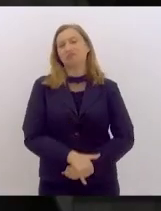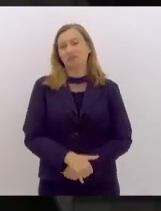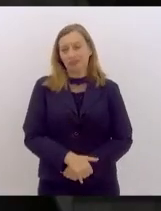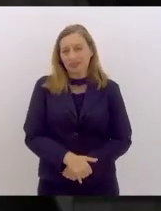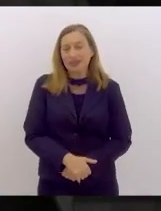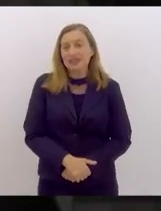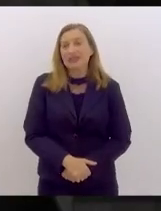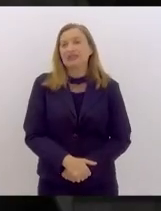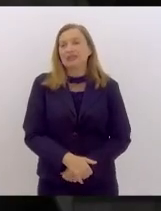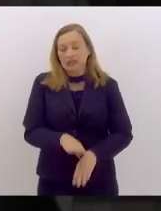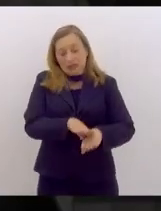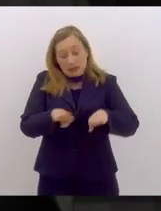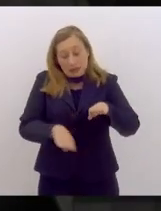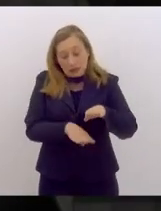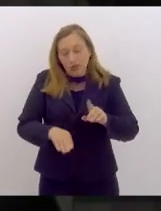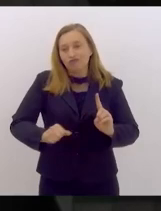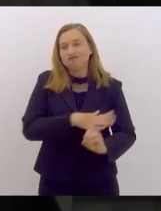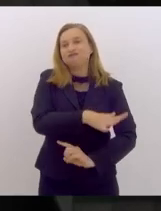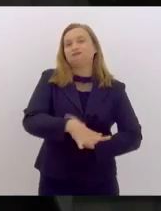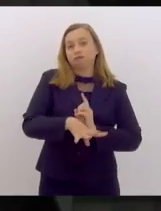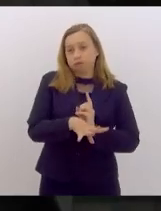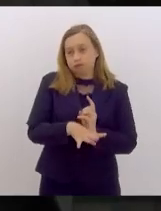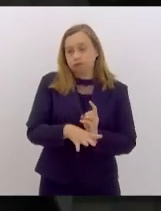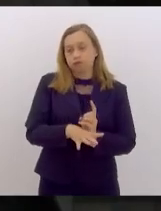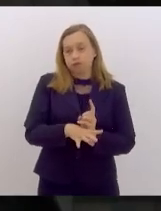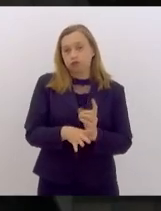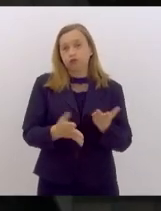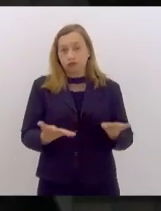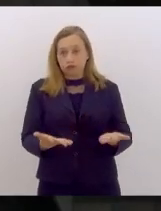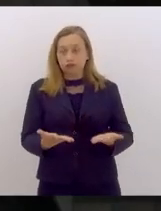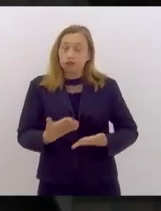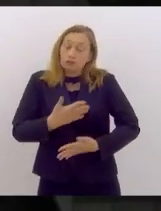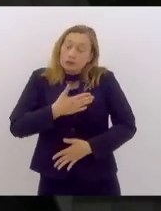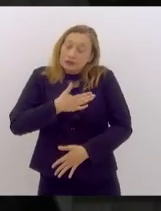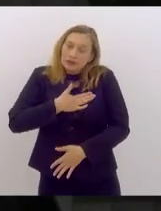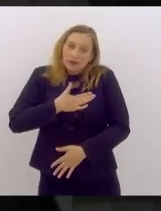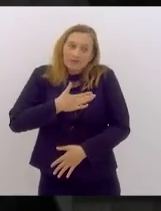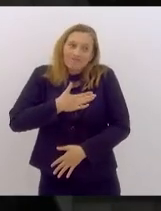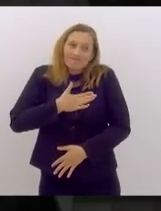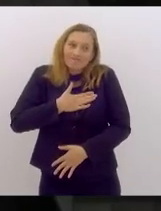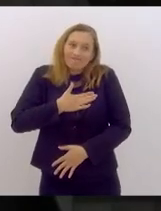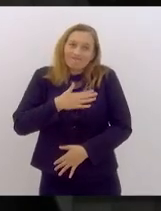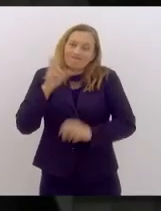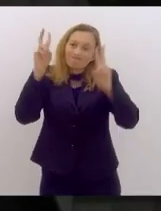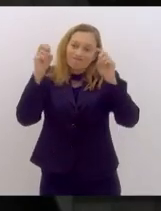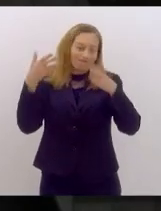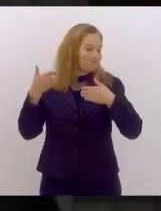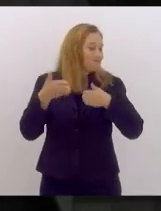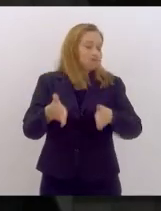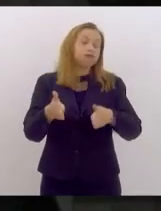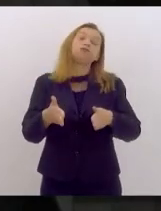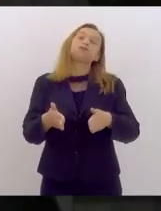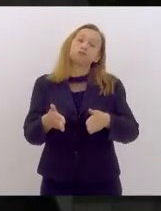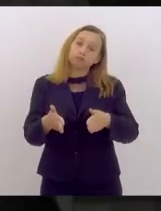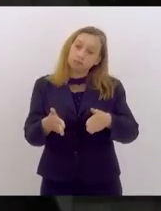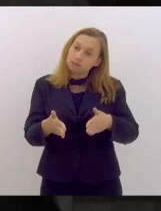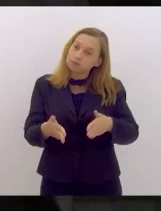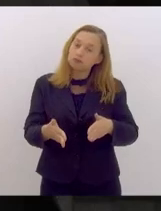e são as desigualdades sociais essa para mim é a questão central